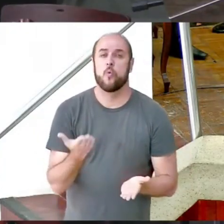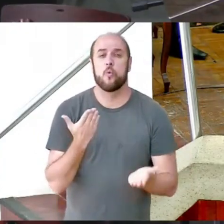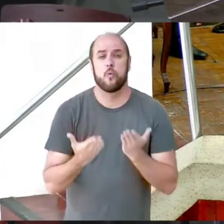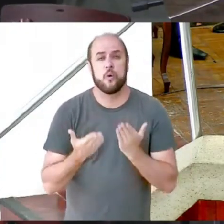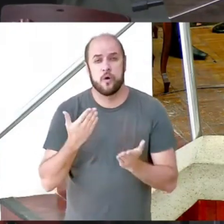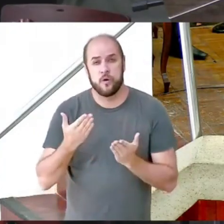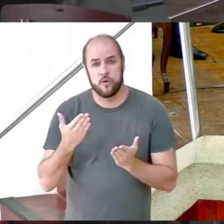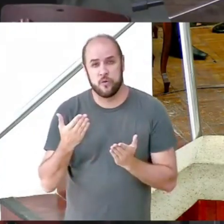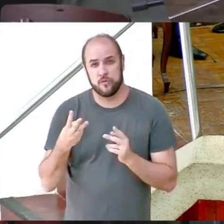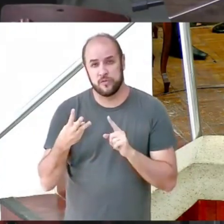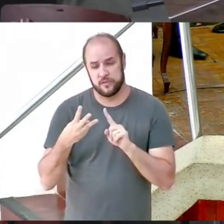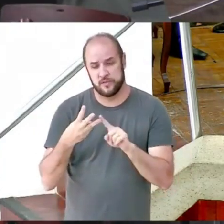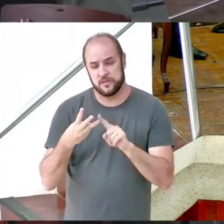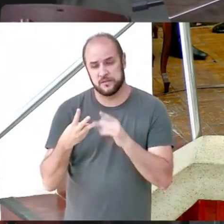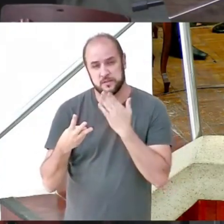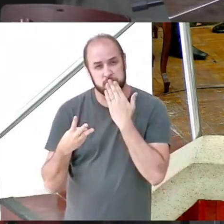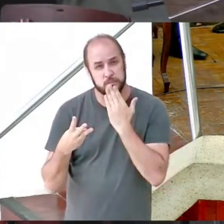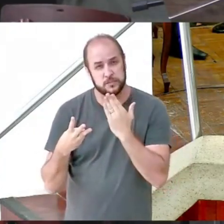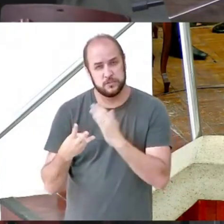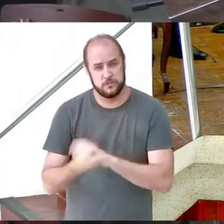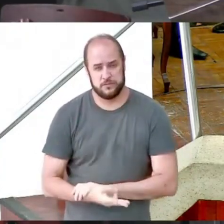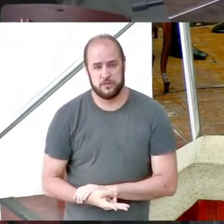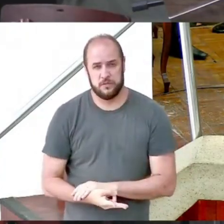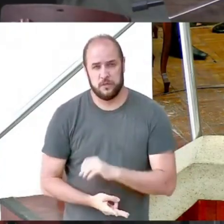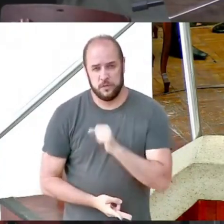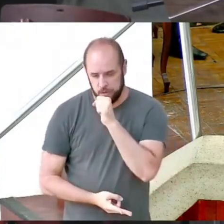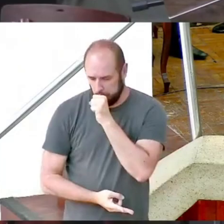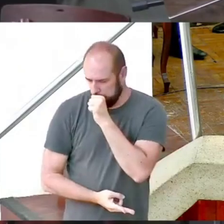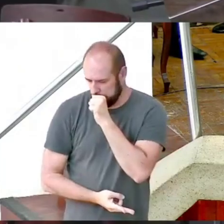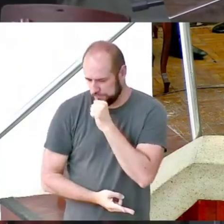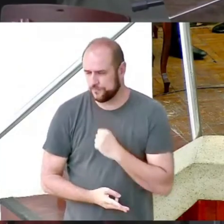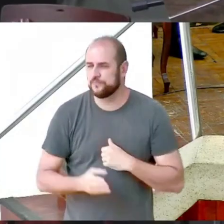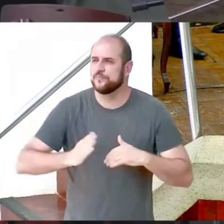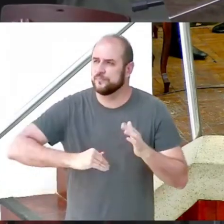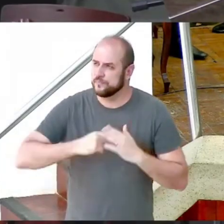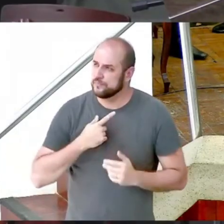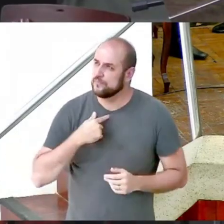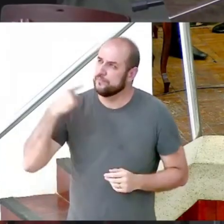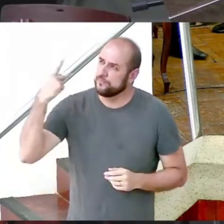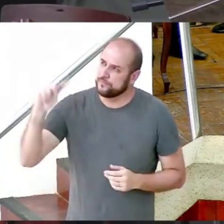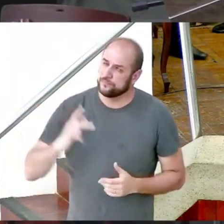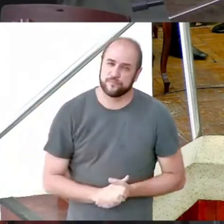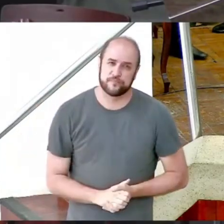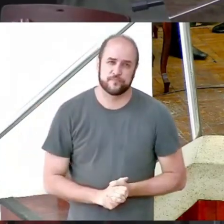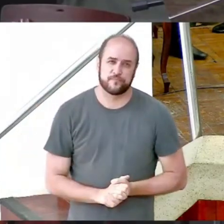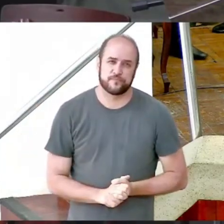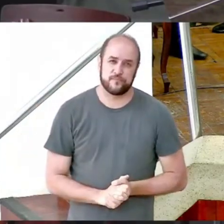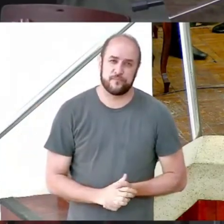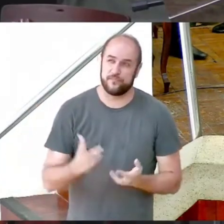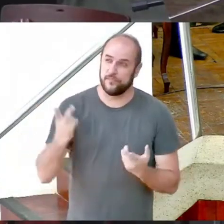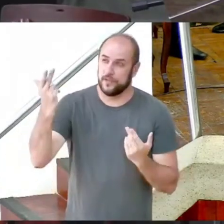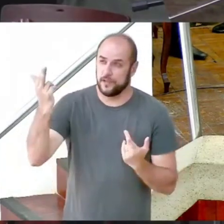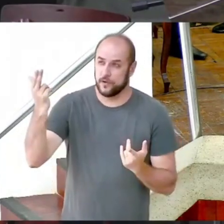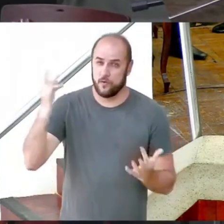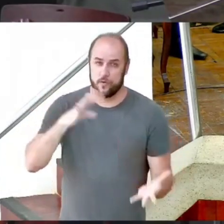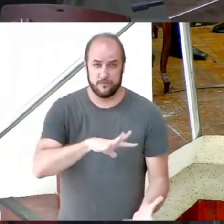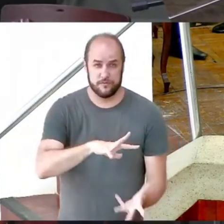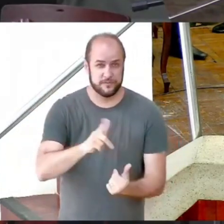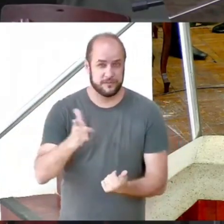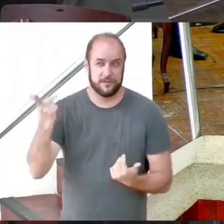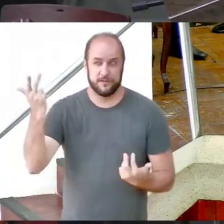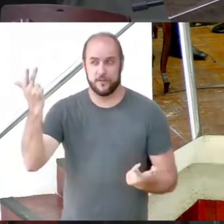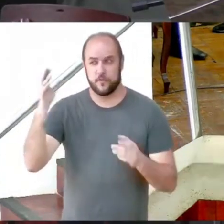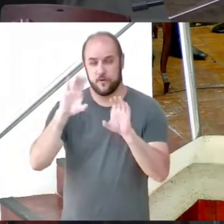terceira petição? Faça-se a tua vontade, assim na terra como no céu.